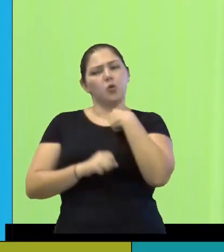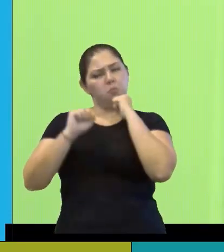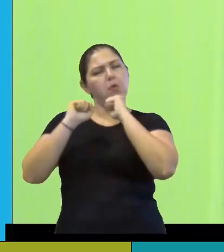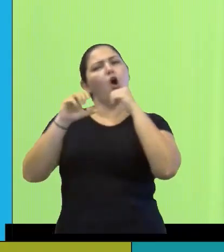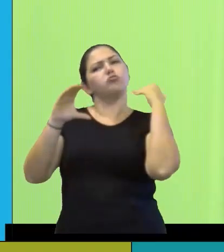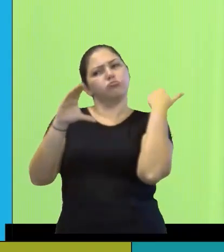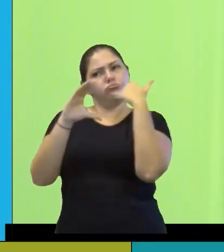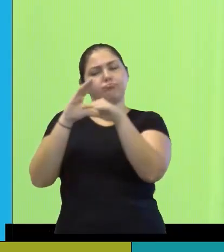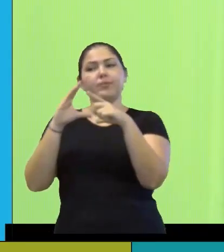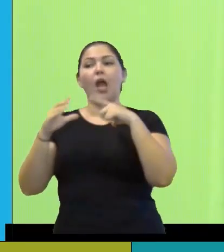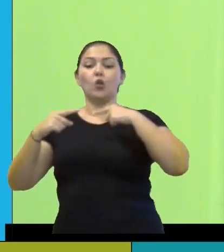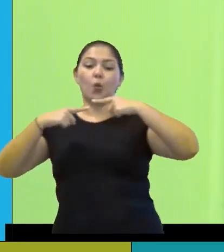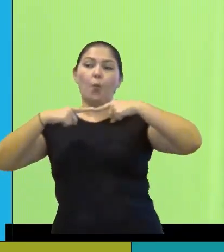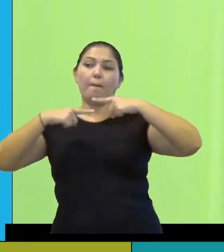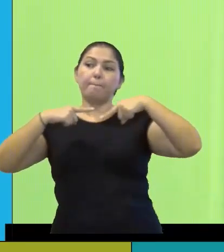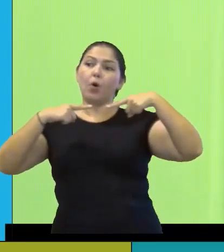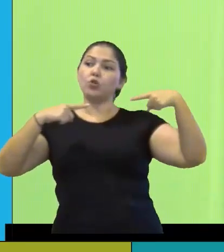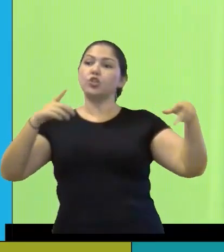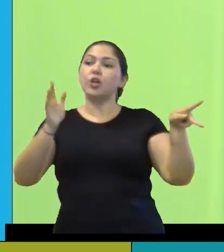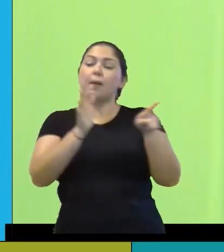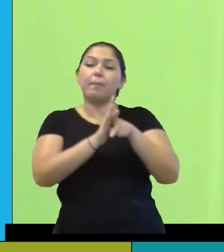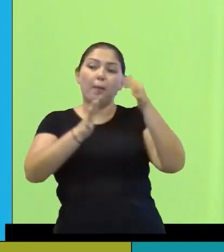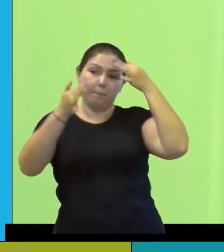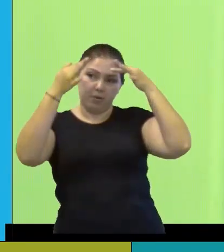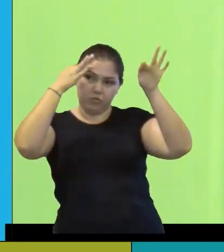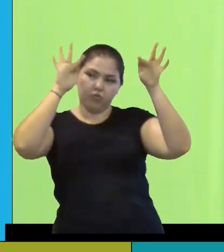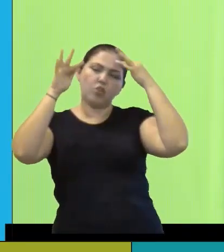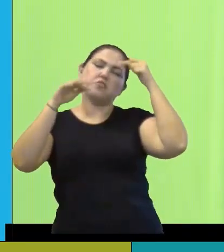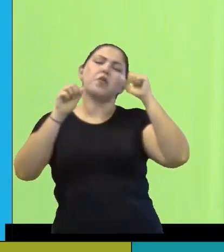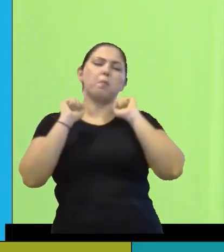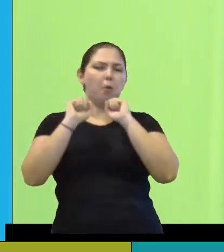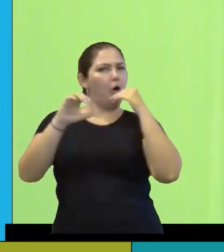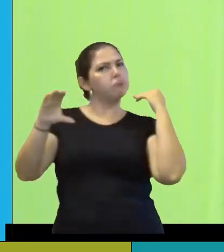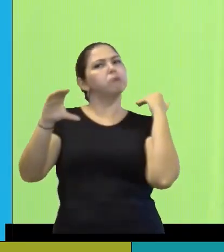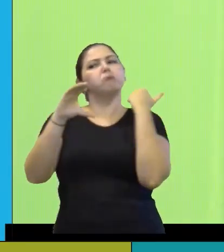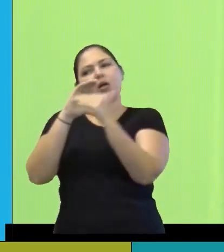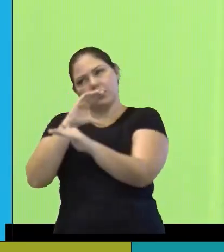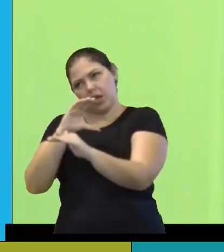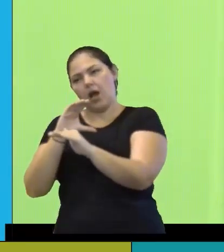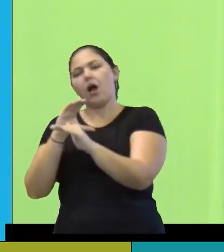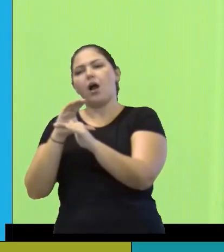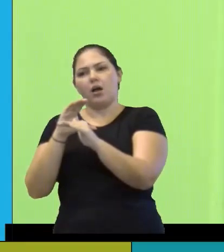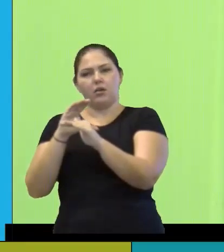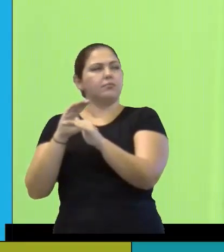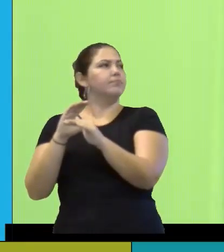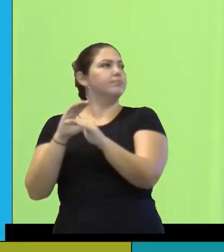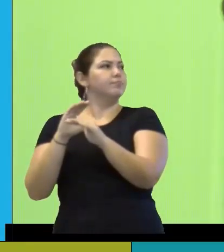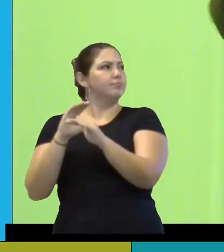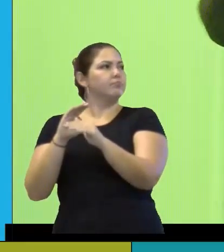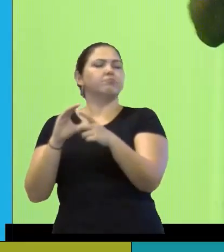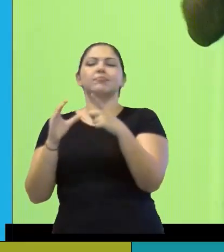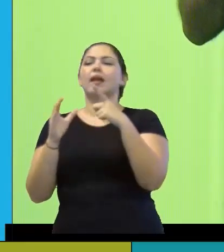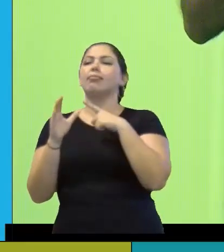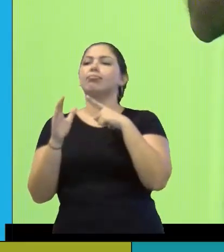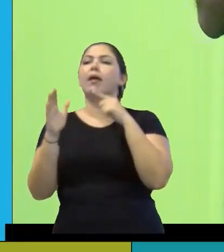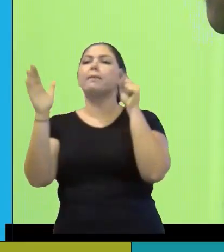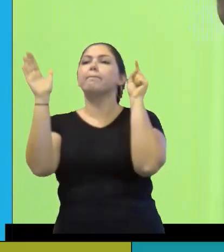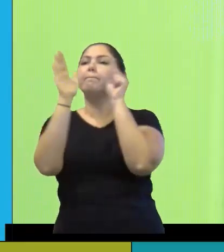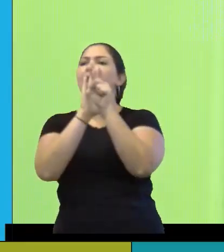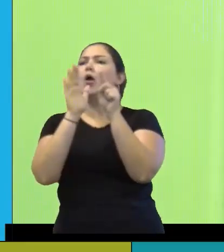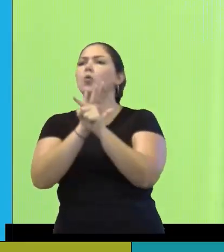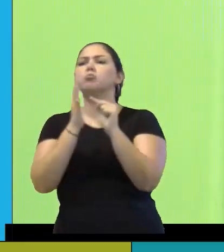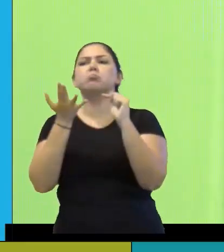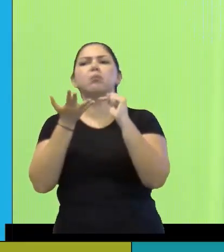apostila completa de filosofia, se vocês quiserem, eu posso disponibilizar para vocês, com diversas questões, não